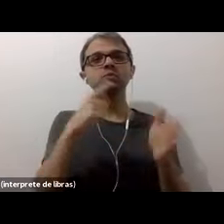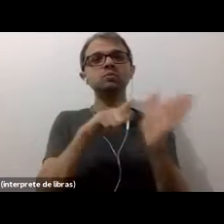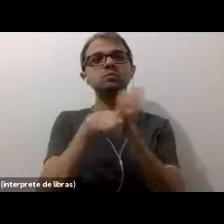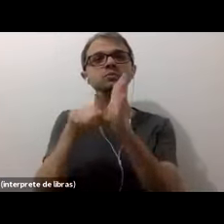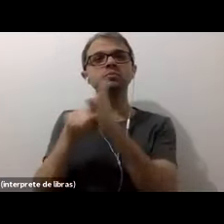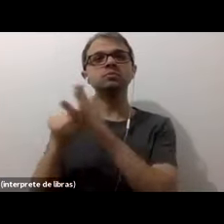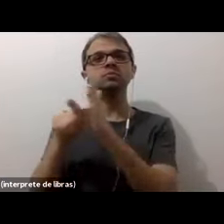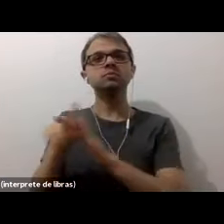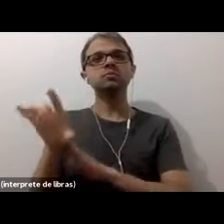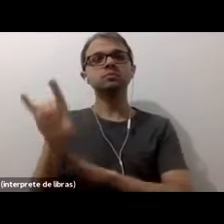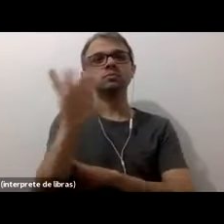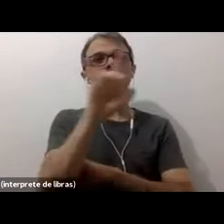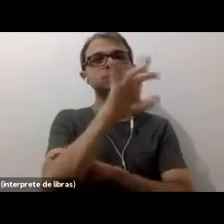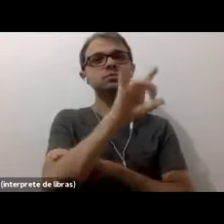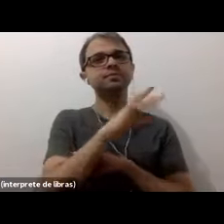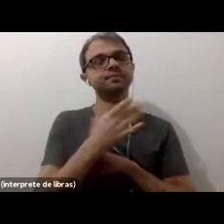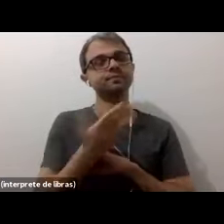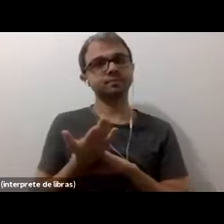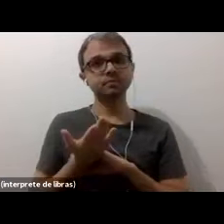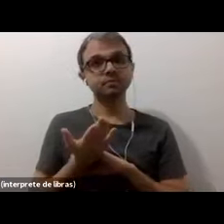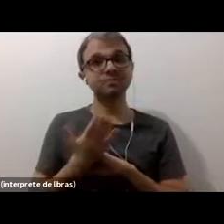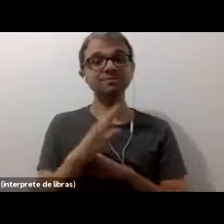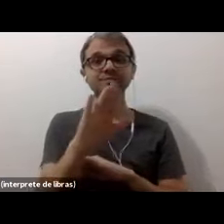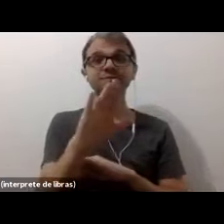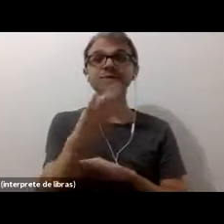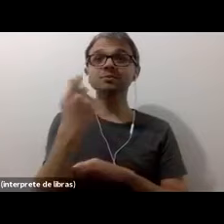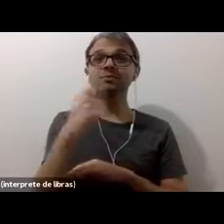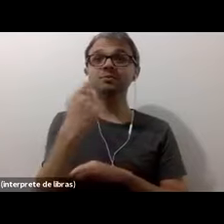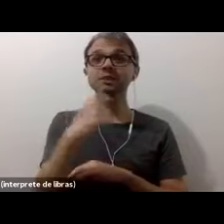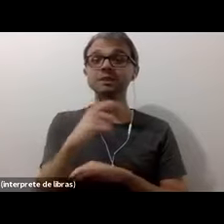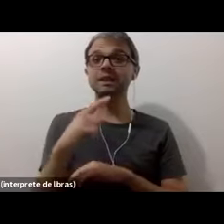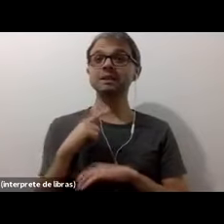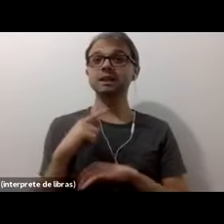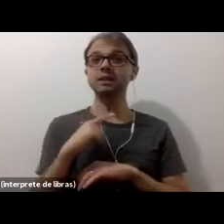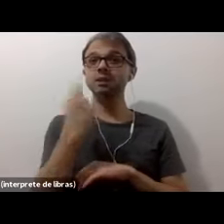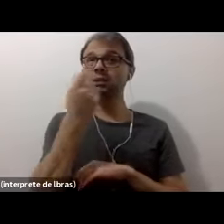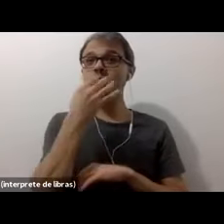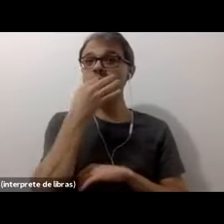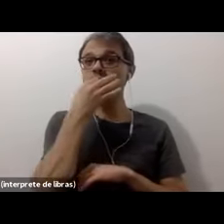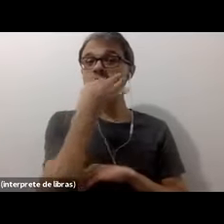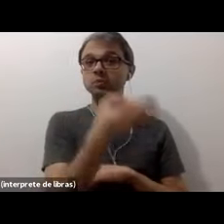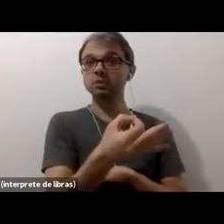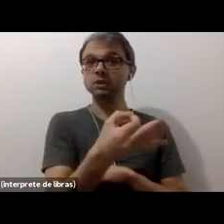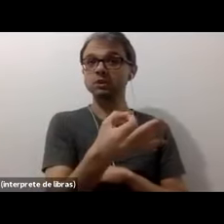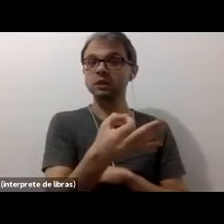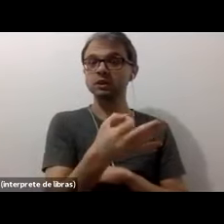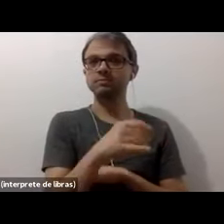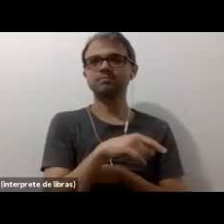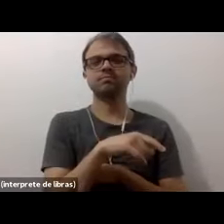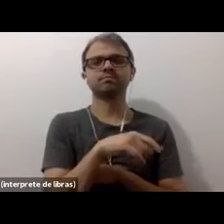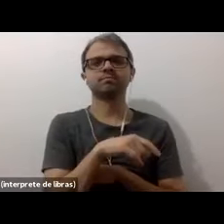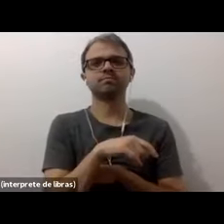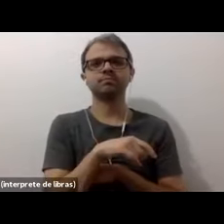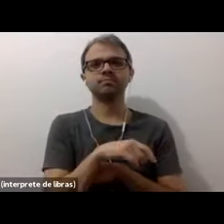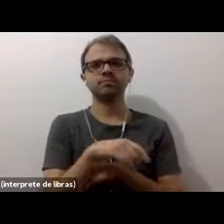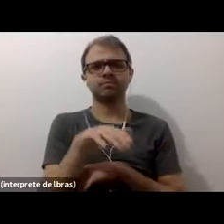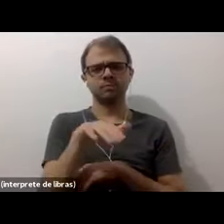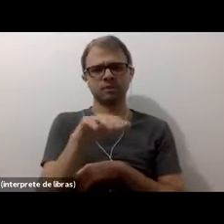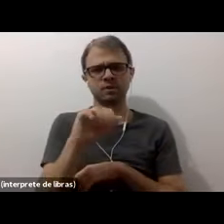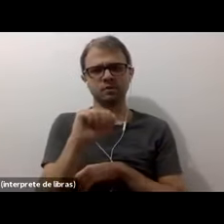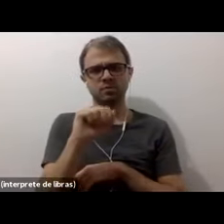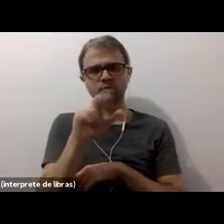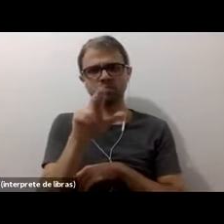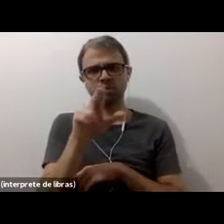E isso suscita de um comentário que o Mal fez para a gente, o